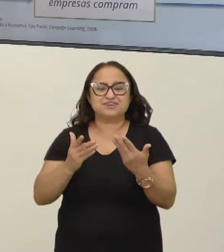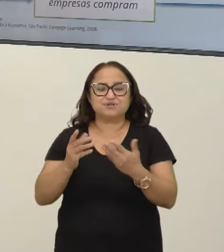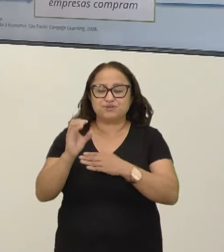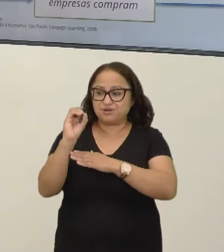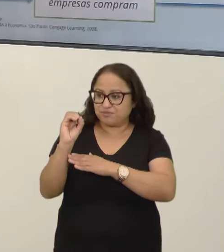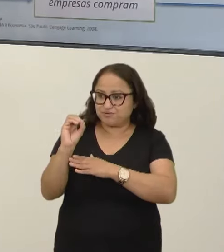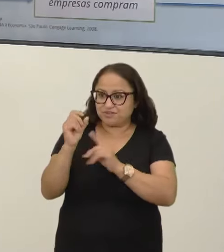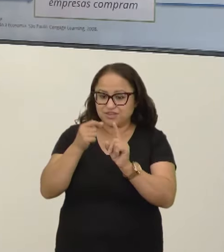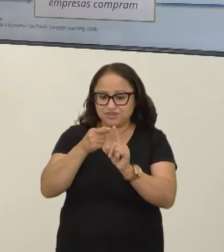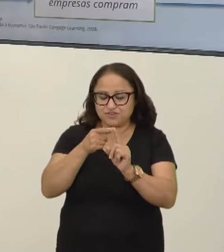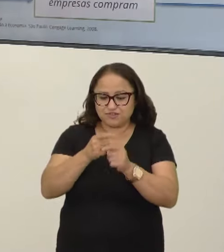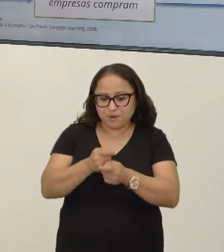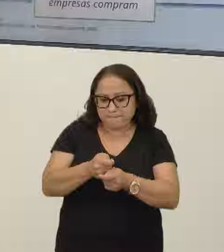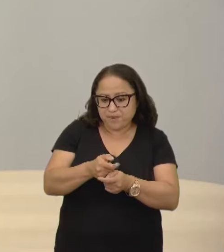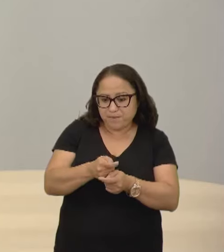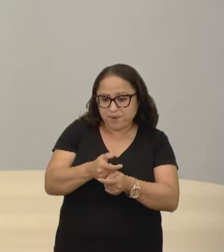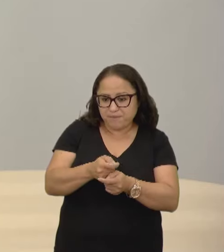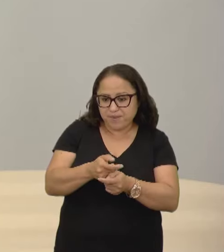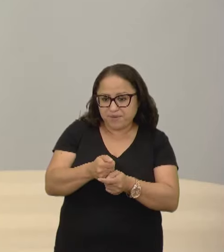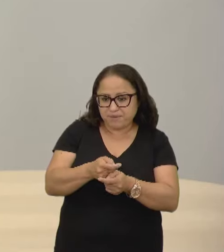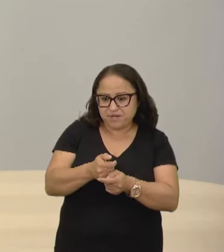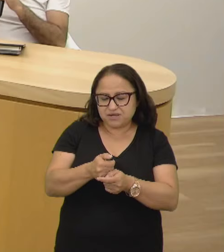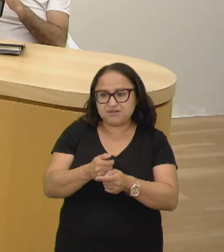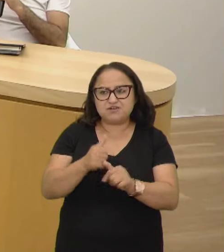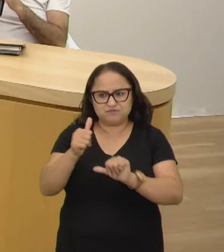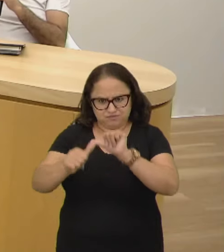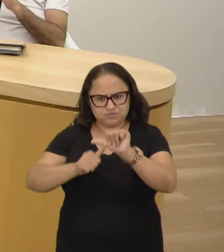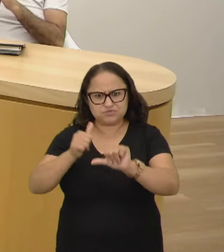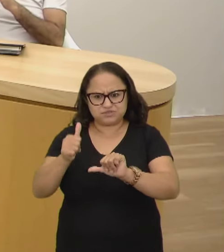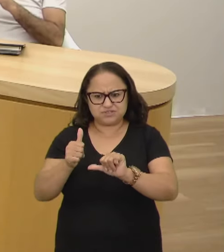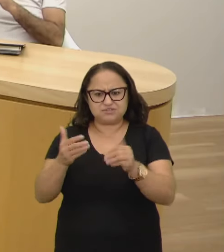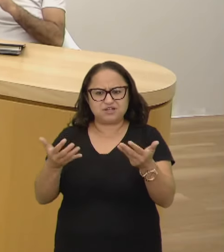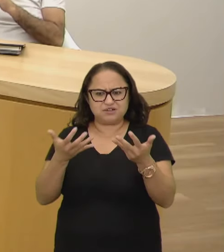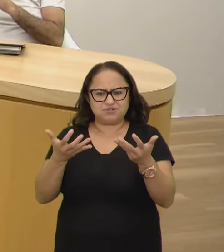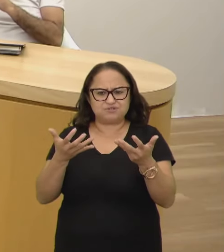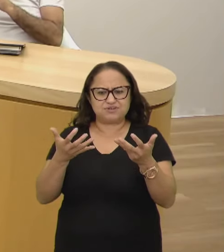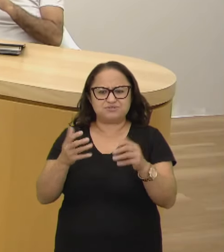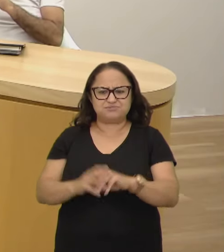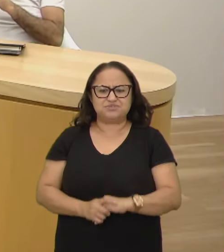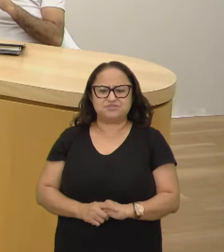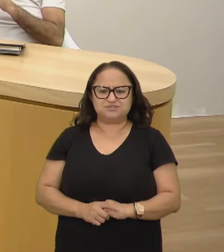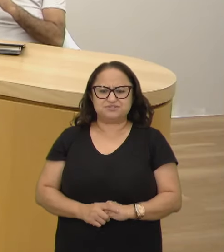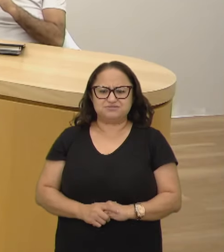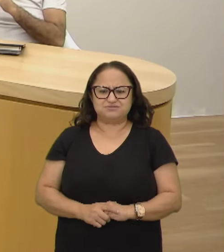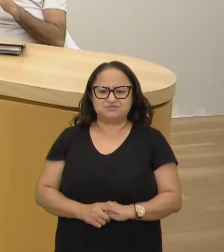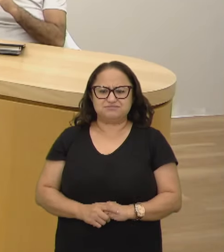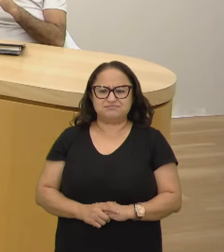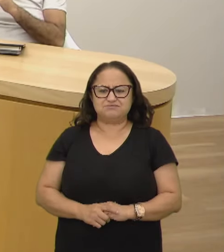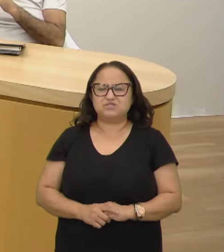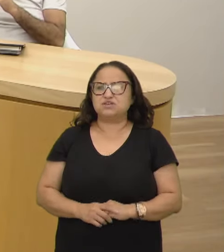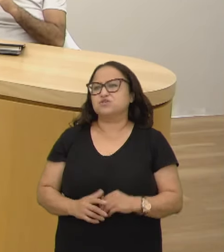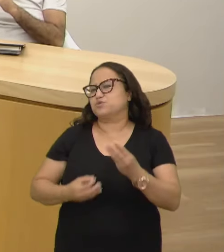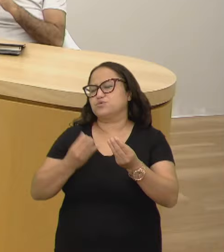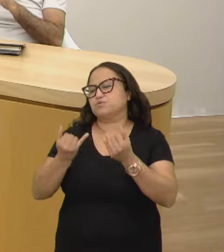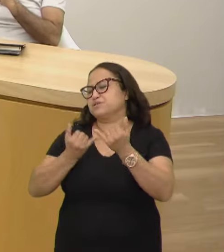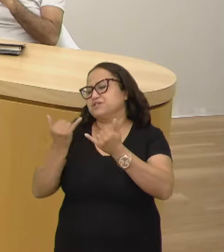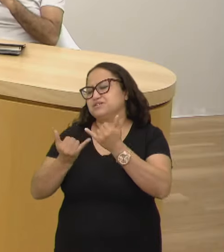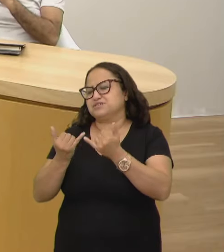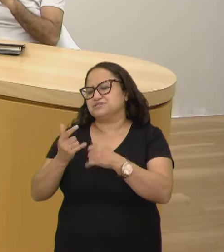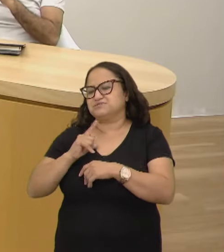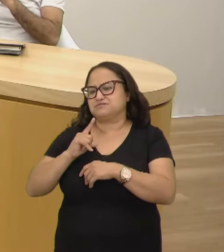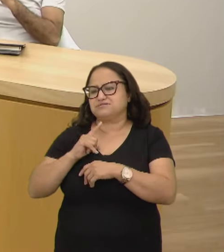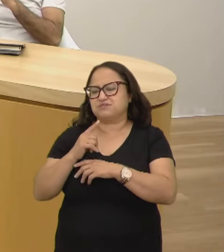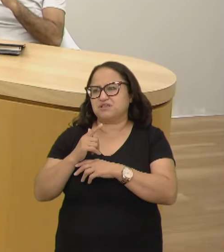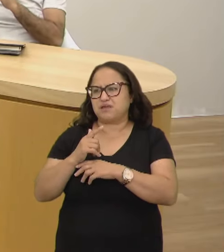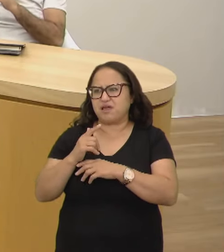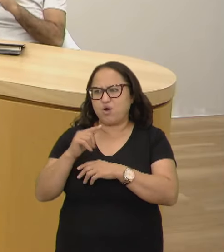ó. Vamos trocar? Vamos. Vamos trocar? Agora eu quero brincar. Na minha época de criança tinha brincadeira de bolinha de gude. Acho que não tem